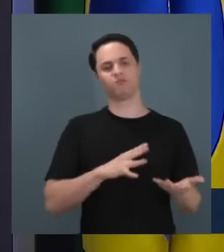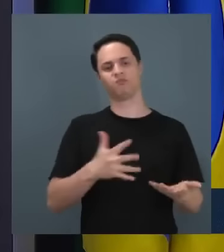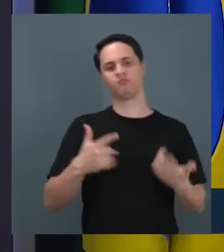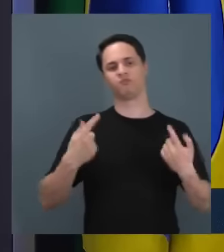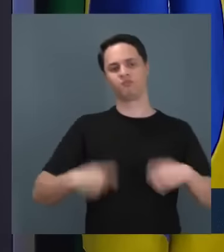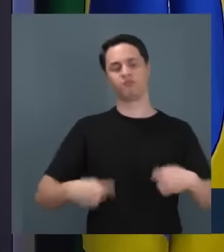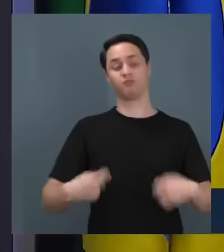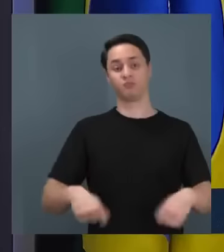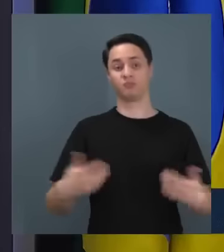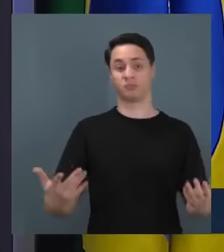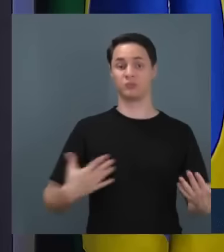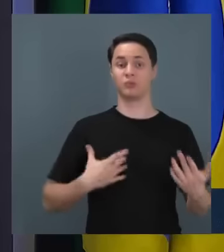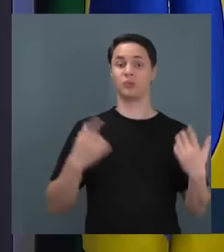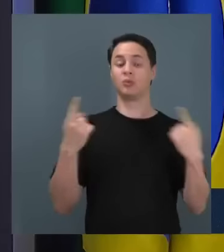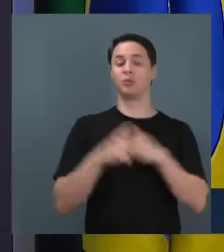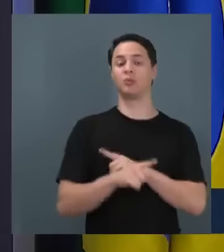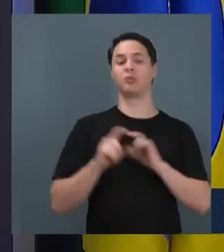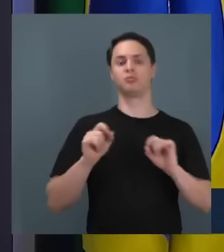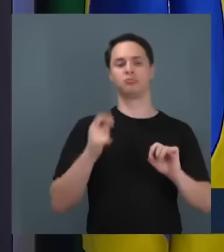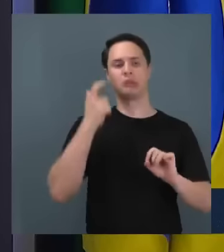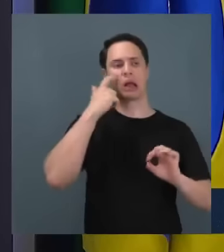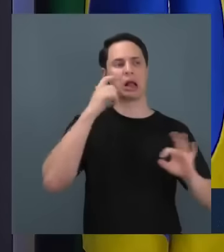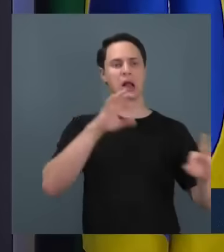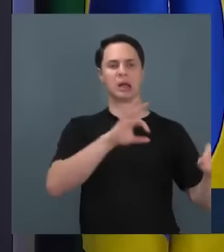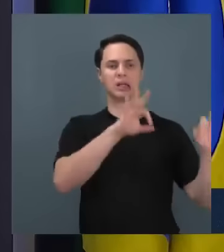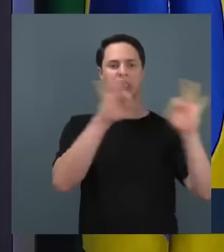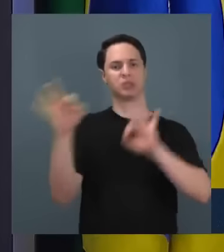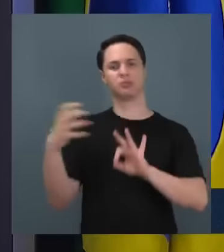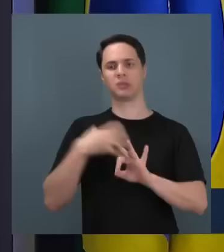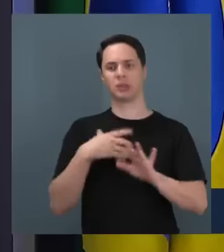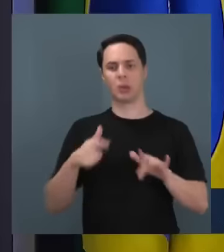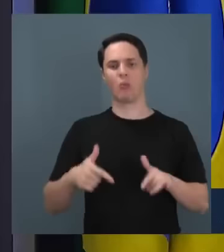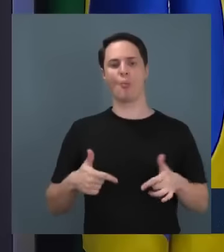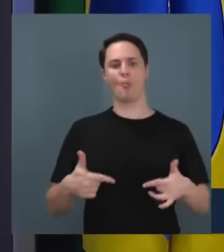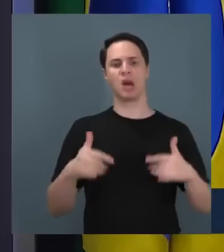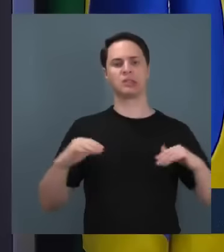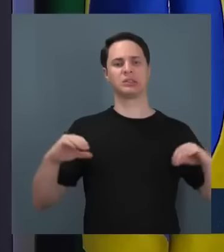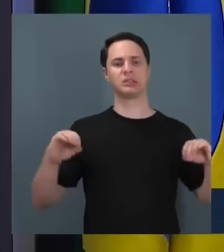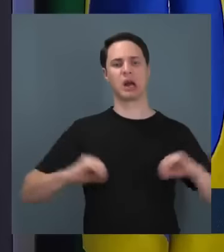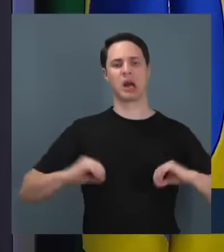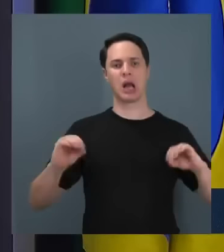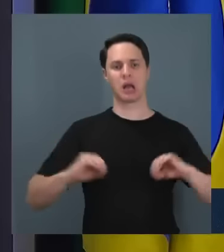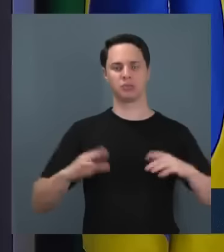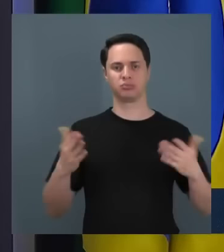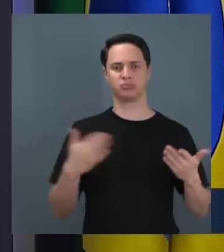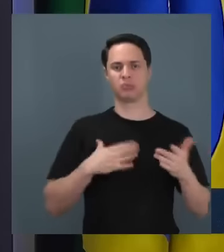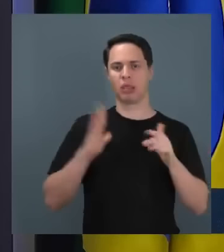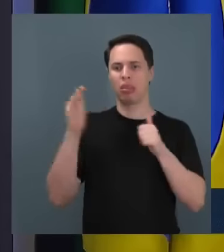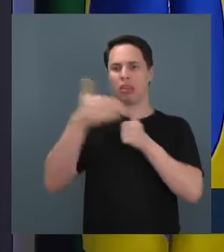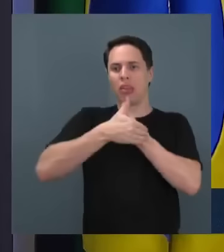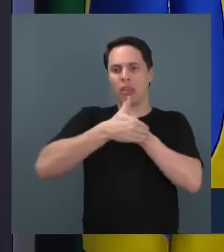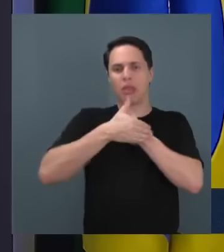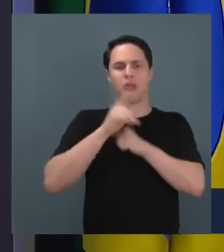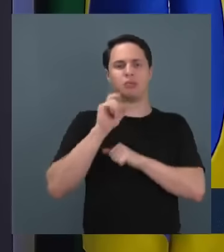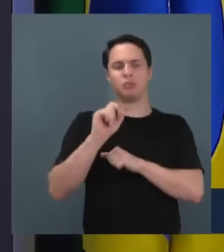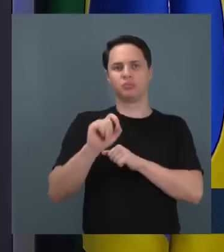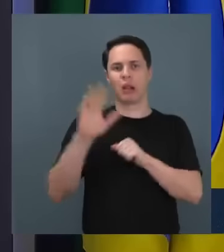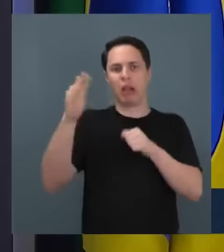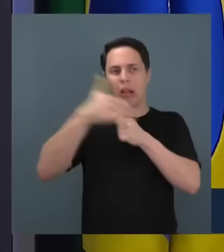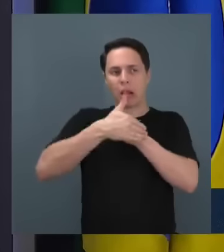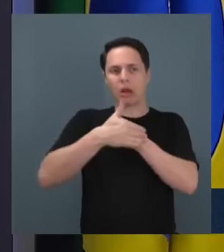necessária. Ao contrário, assiste tudo de forma inoperante, escondido atrás de